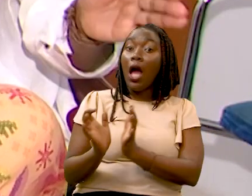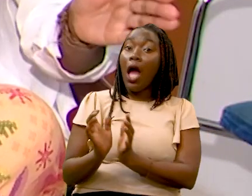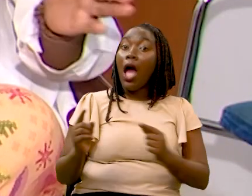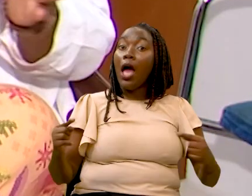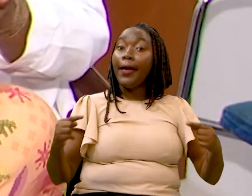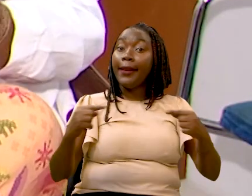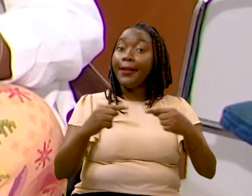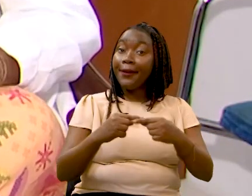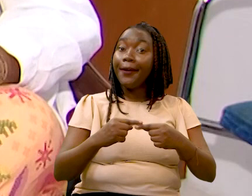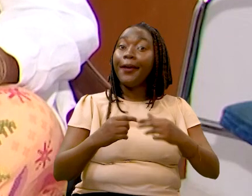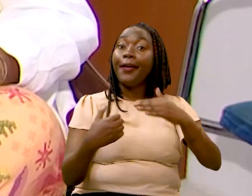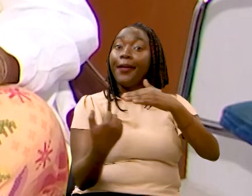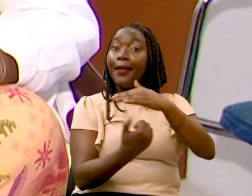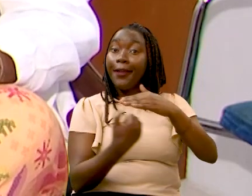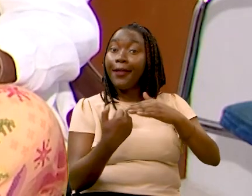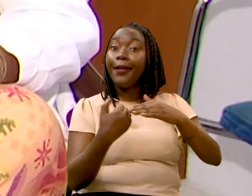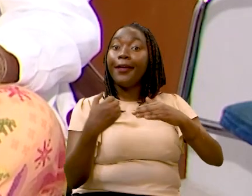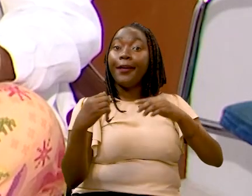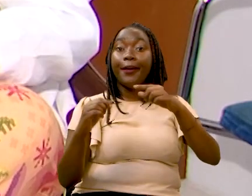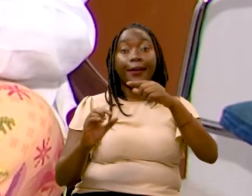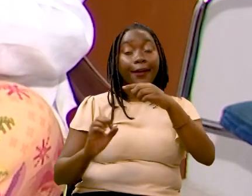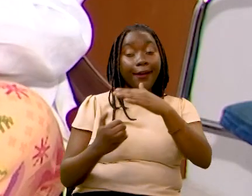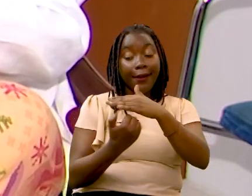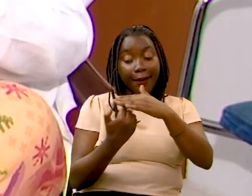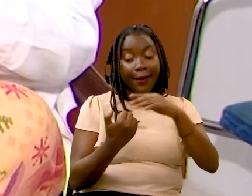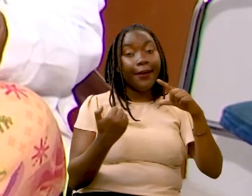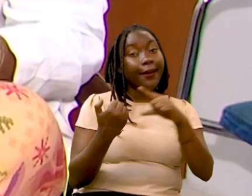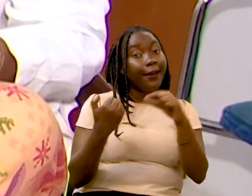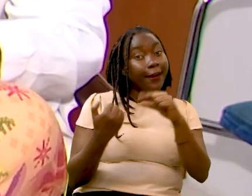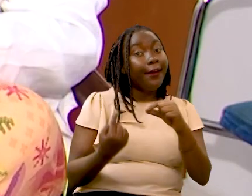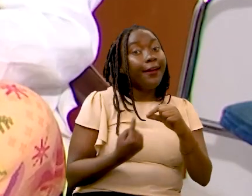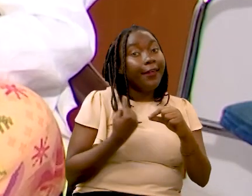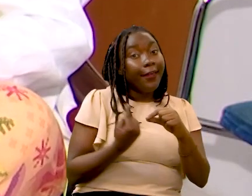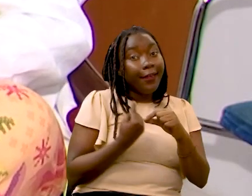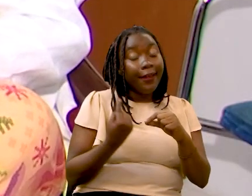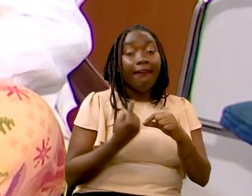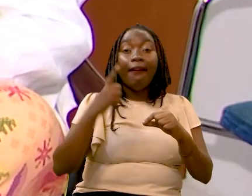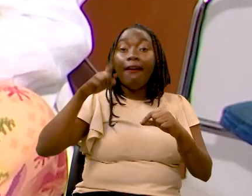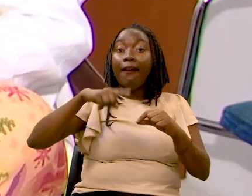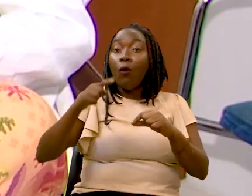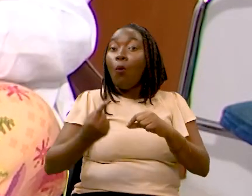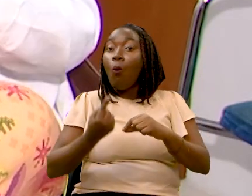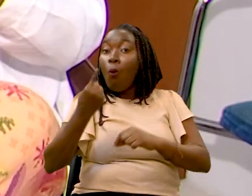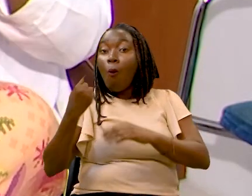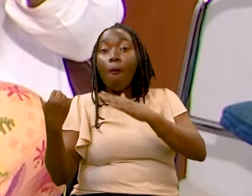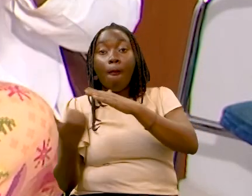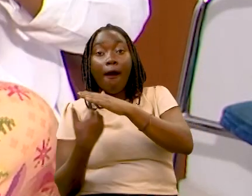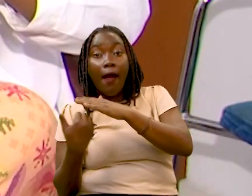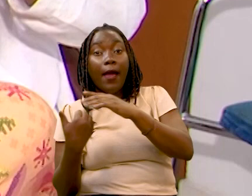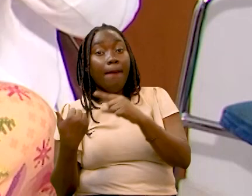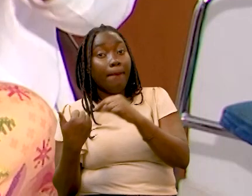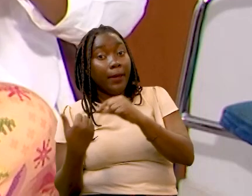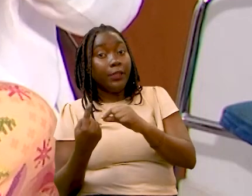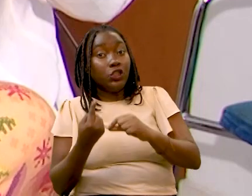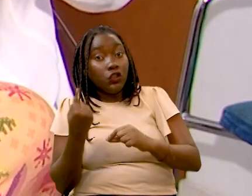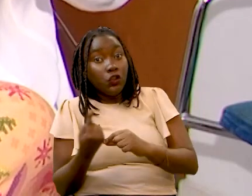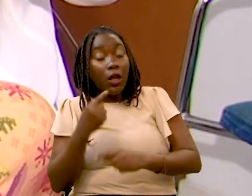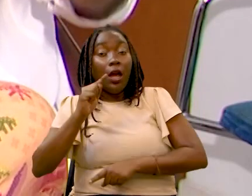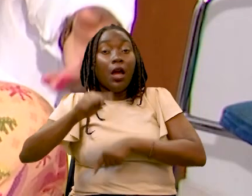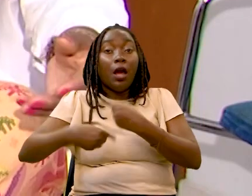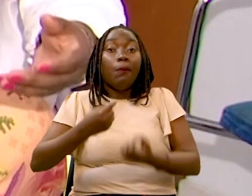Então, nós estamos falando de 2 categorias ligadas ao empreendedorismo individual. Tá. Né? Então, eu era